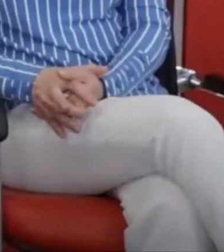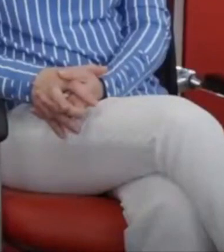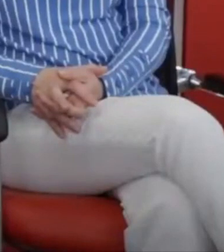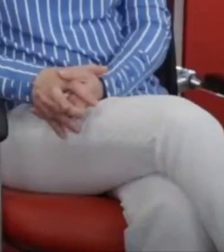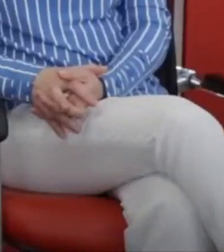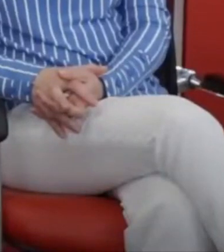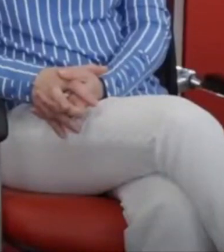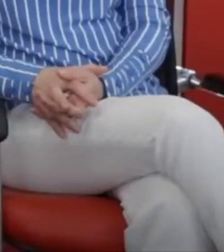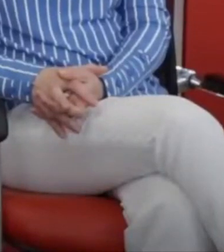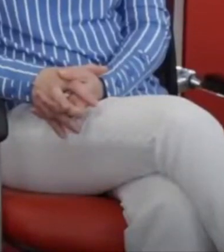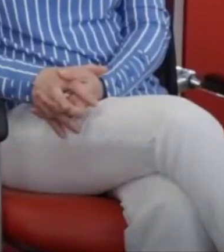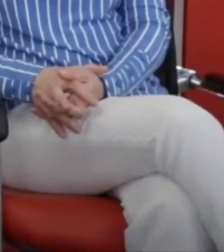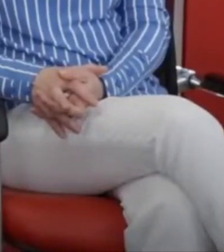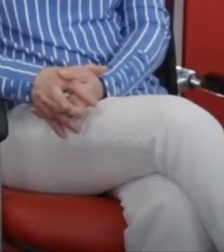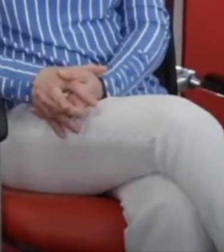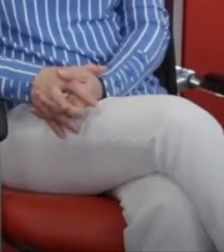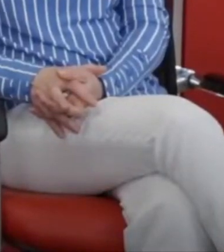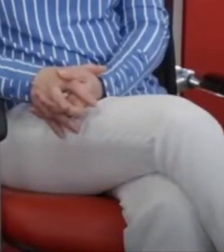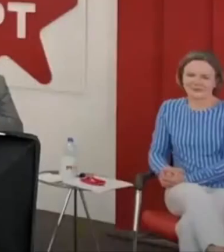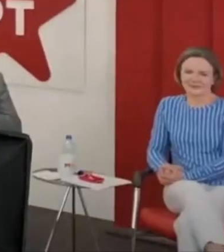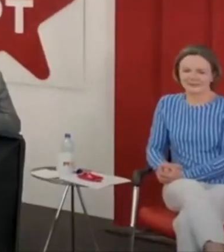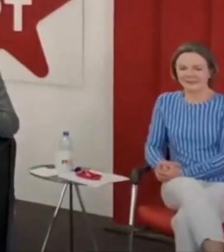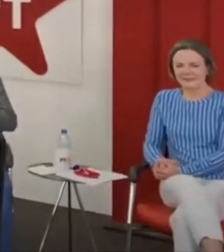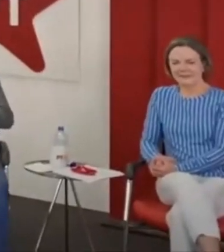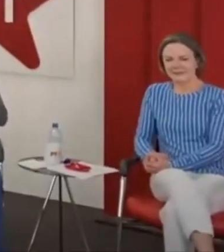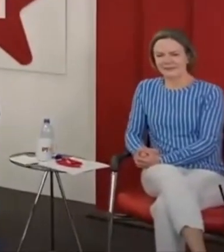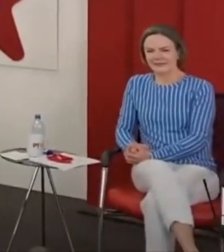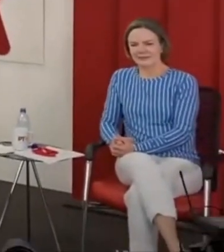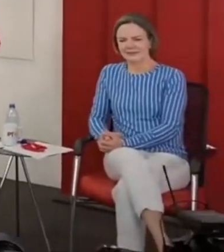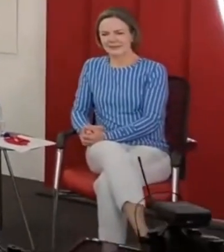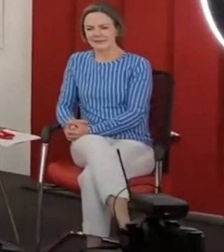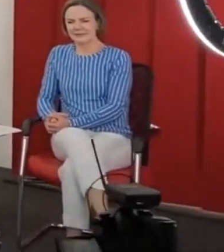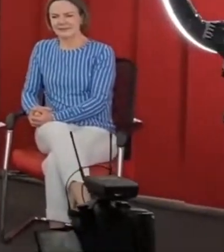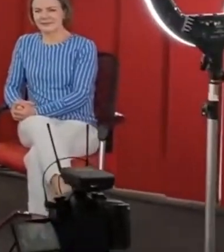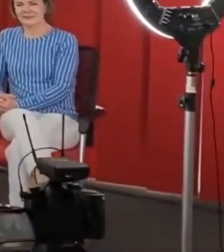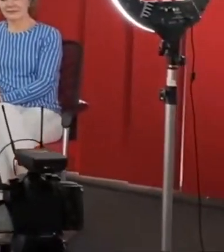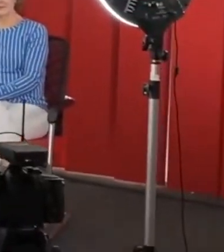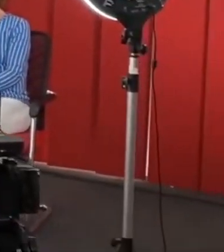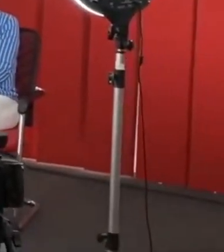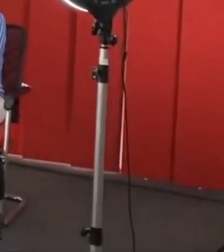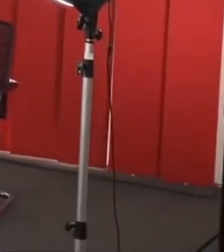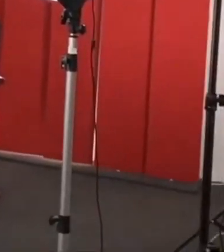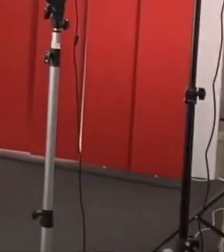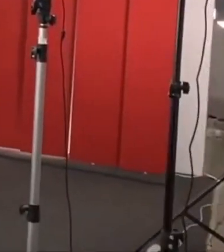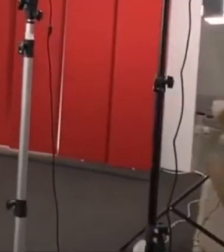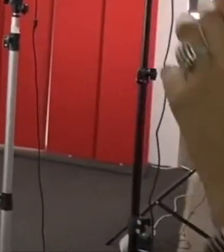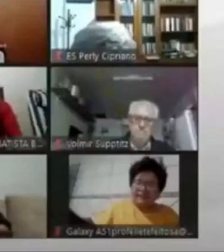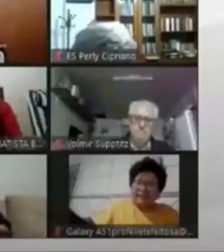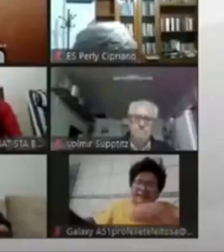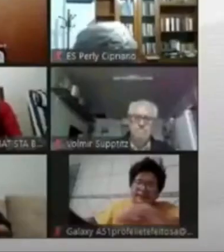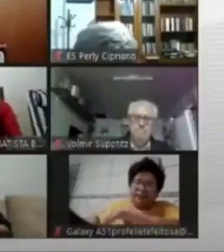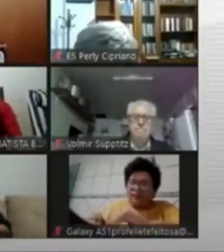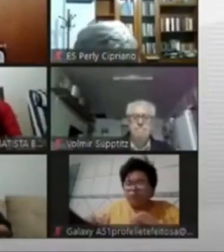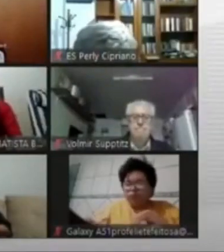diretório, via, internet, cada um na sua casa. Eu sei que não foi fácil fazer essa organização. É